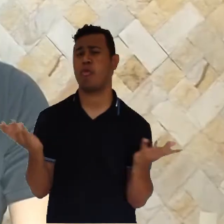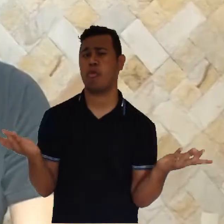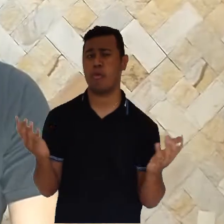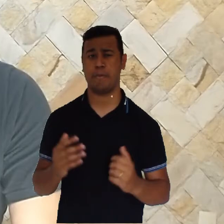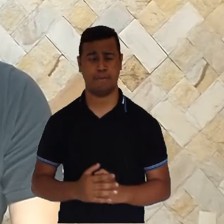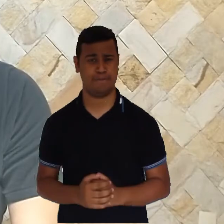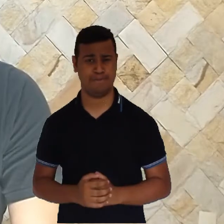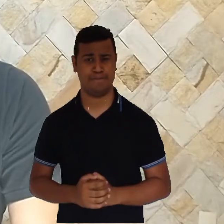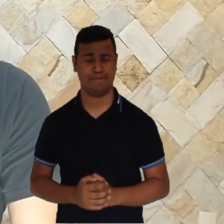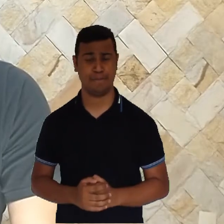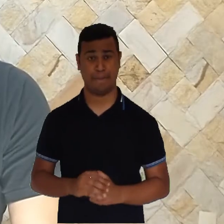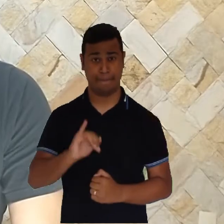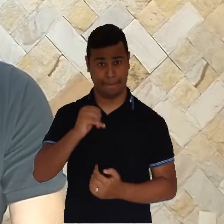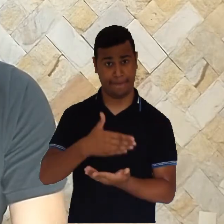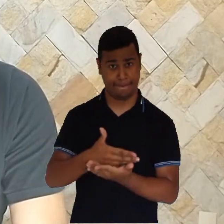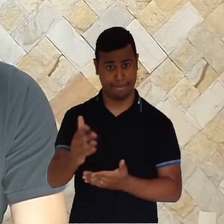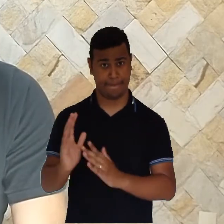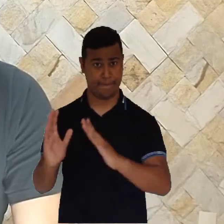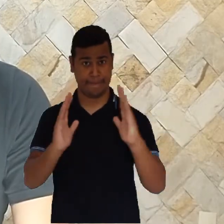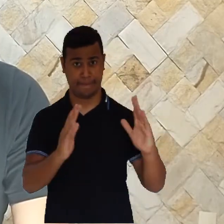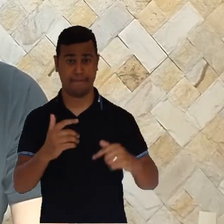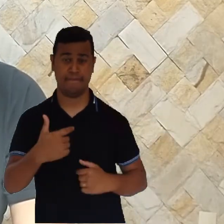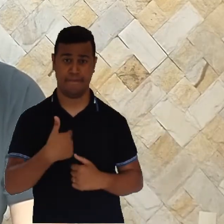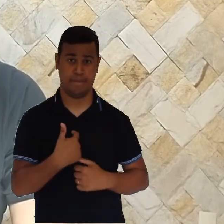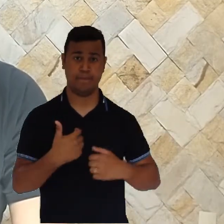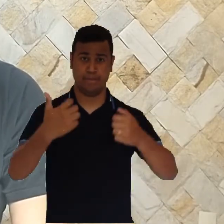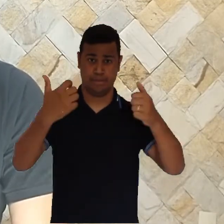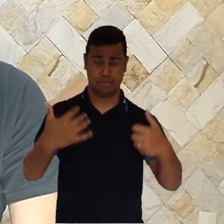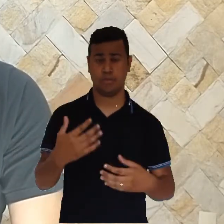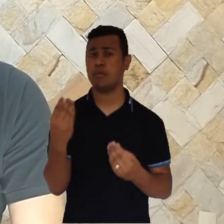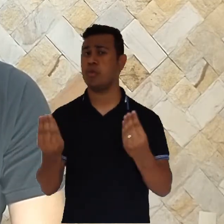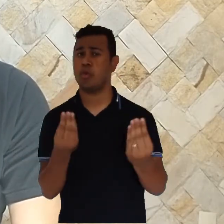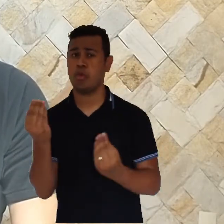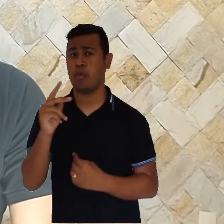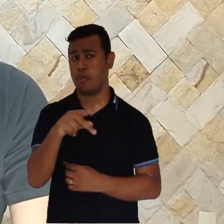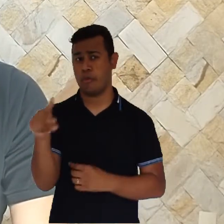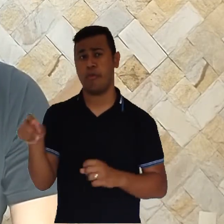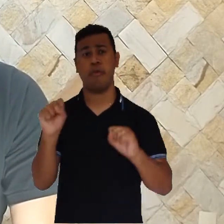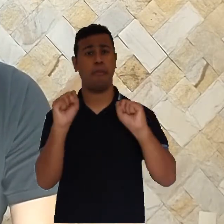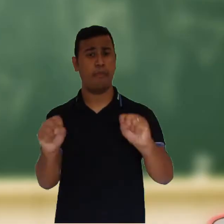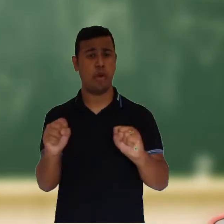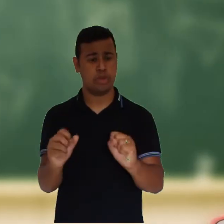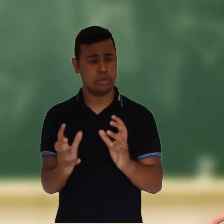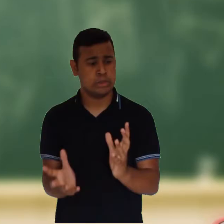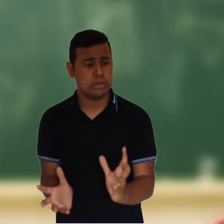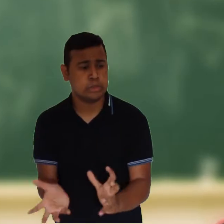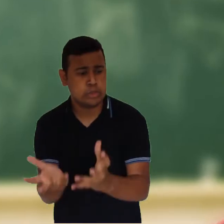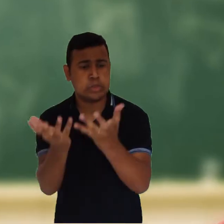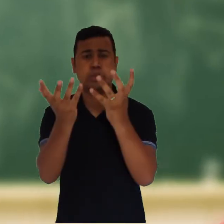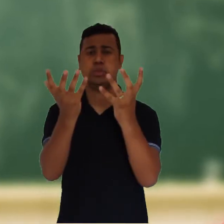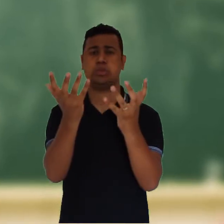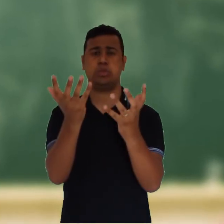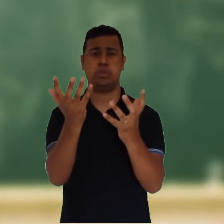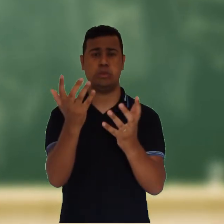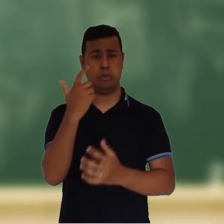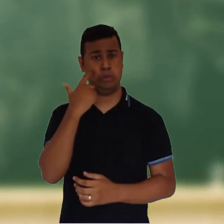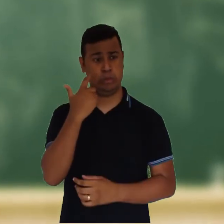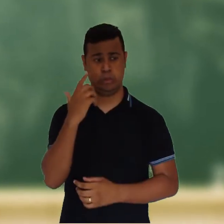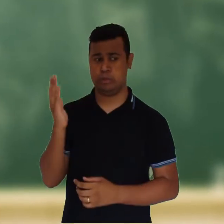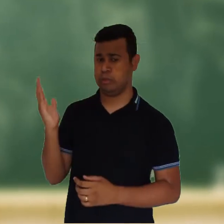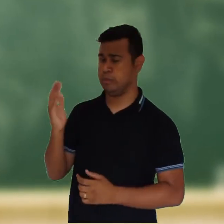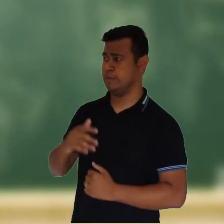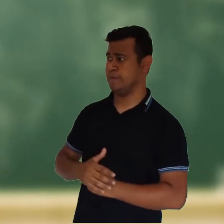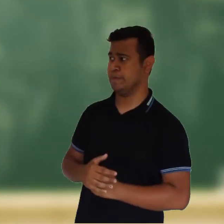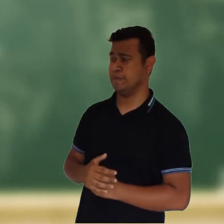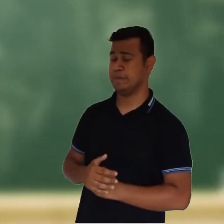Para iniciar essa parte, falarei sobre como os professores podem criar oportunidades para que as funções executivas sejam